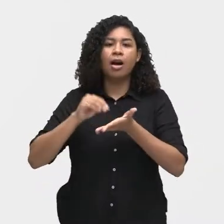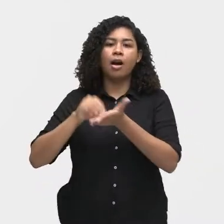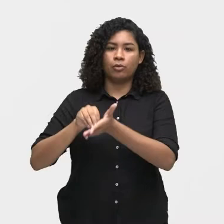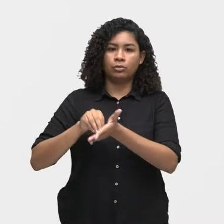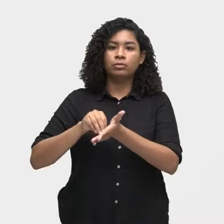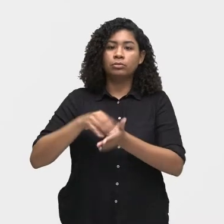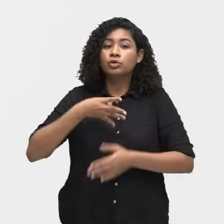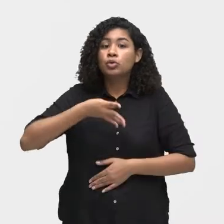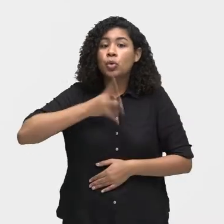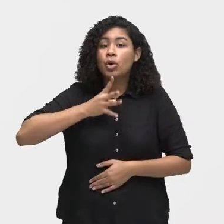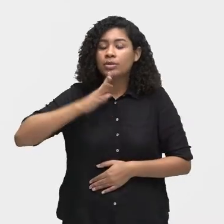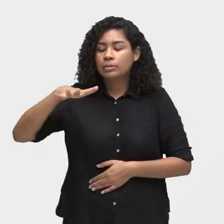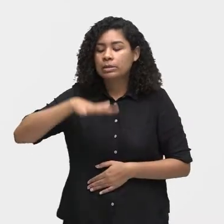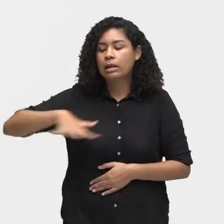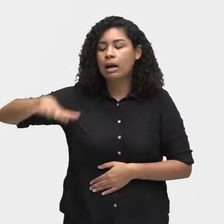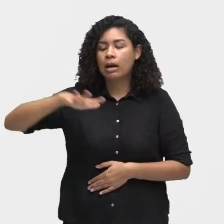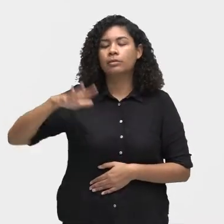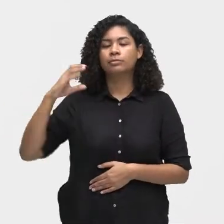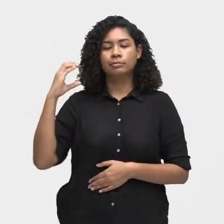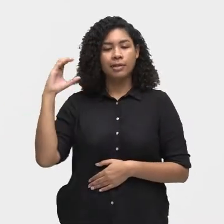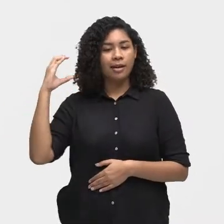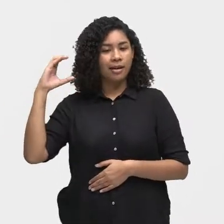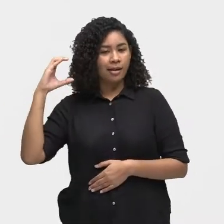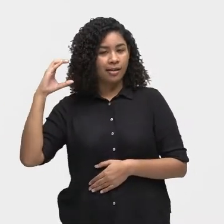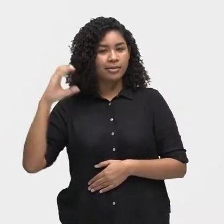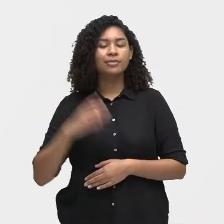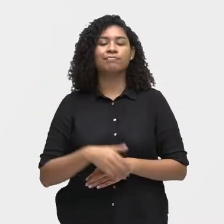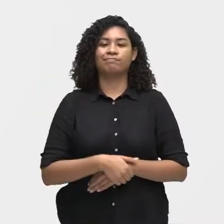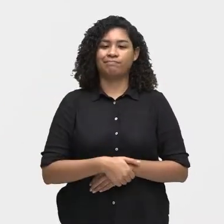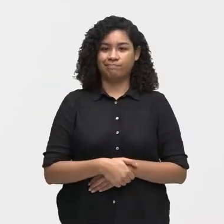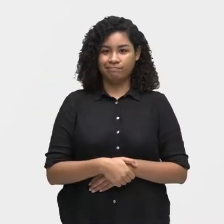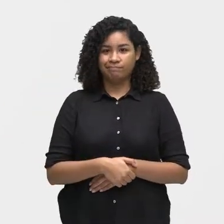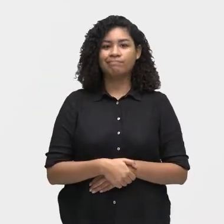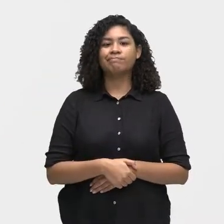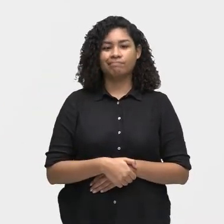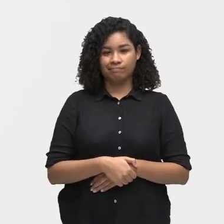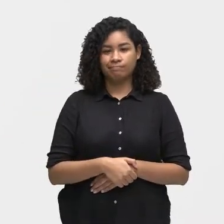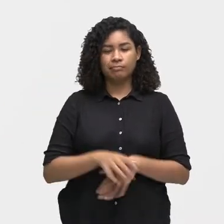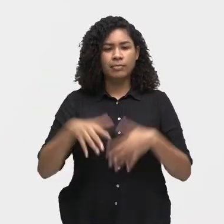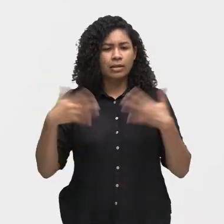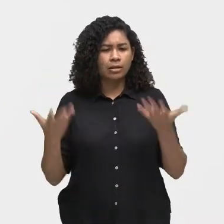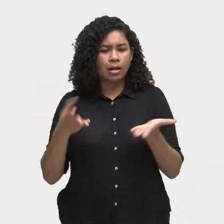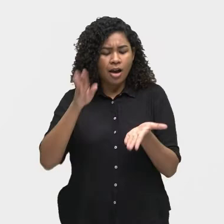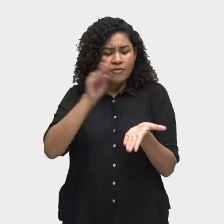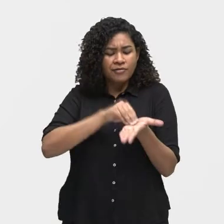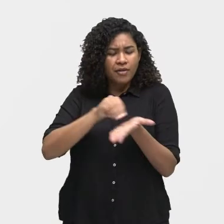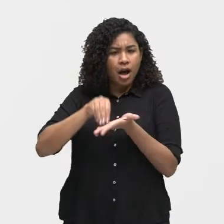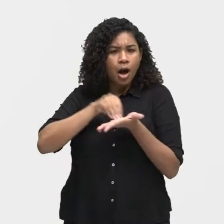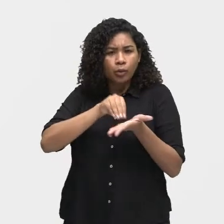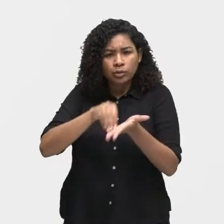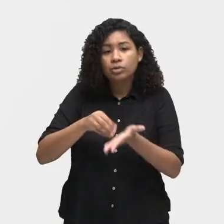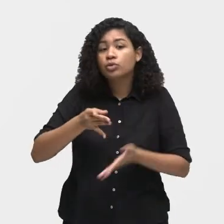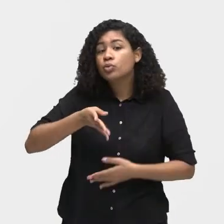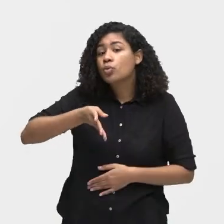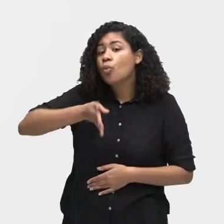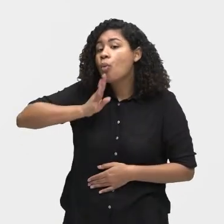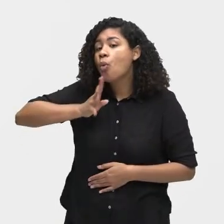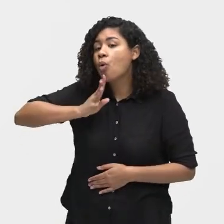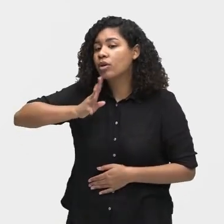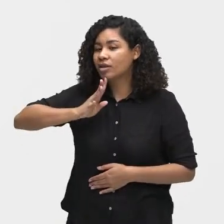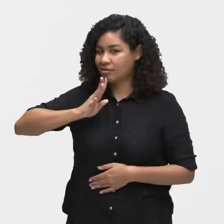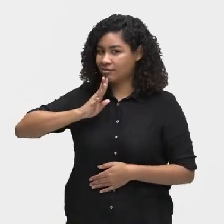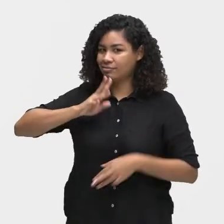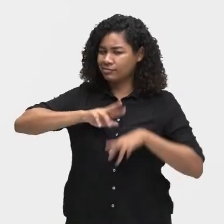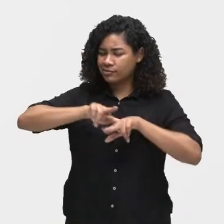científico, né? Então, a falta de conhecimento suficiente, muitas das vezes, pode causar